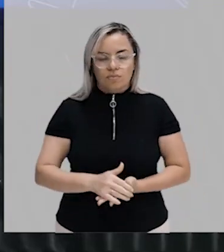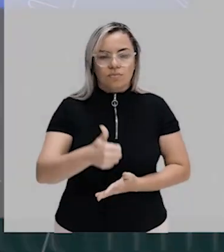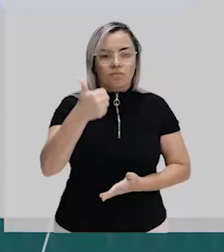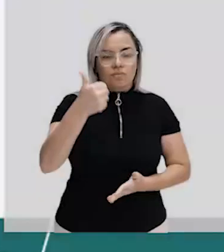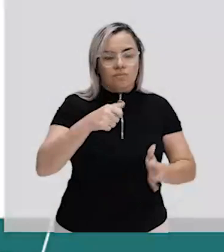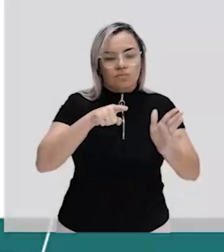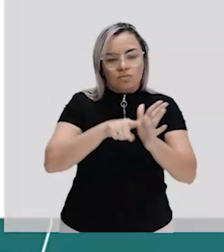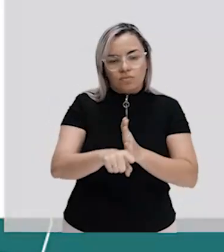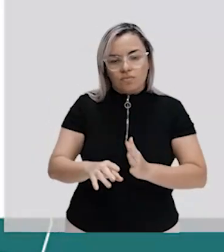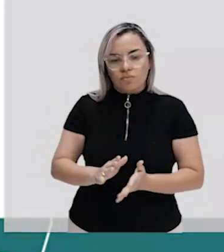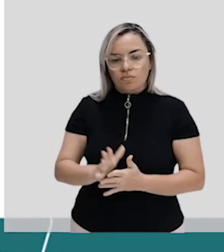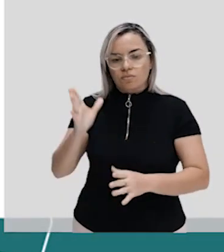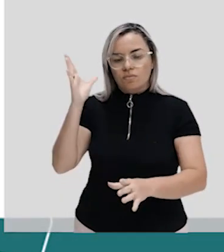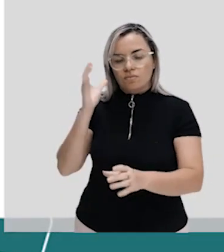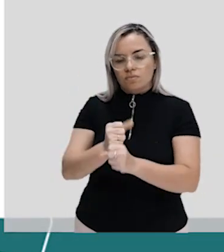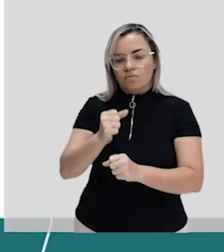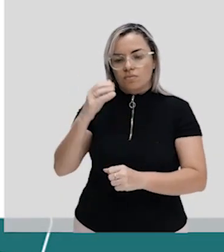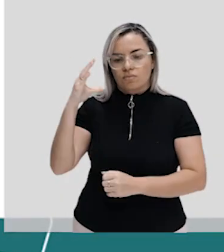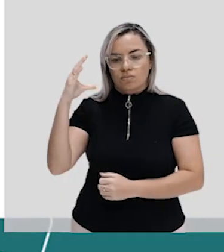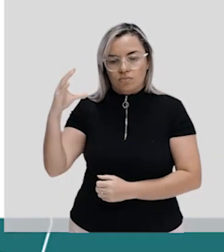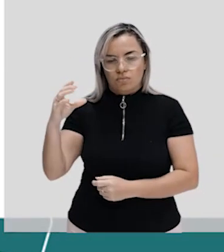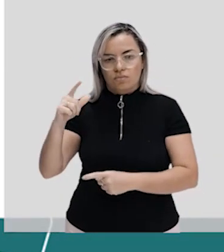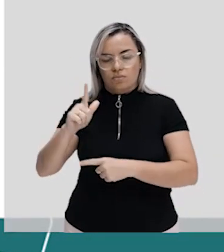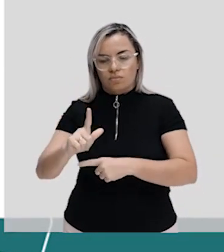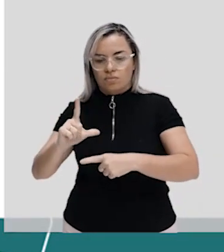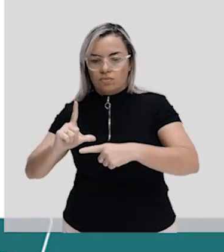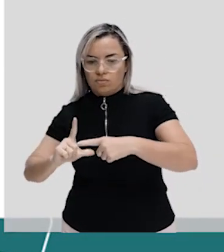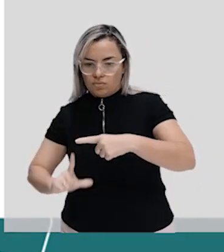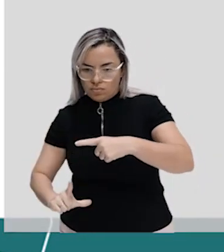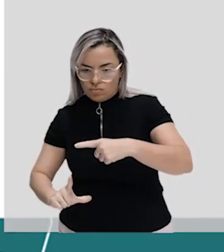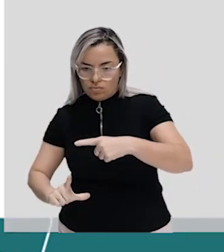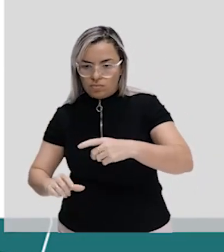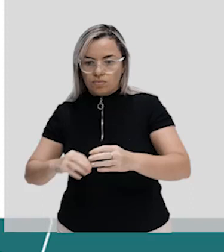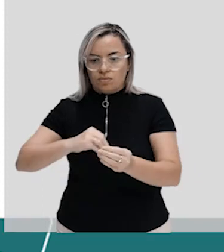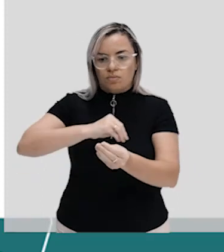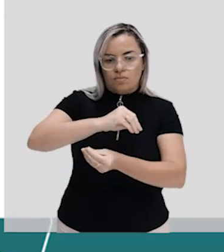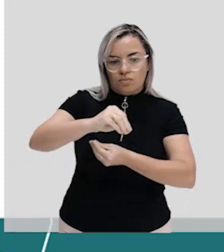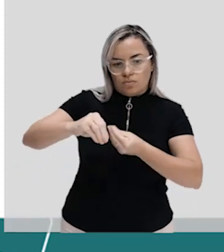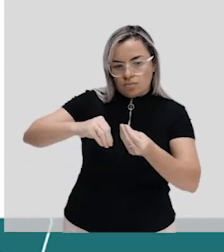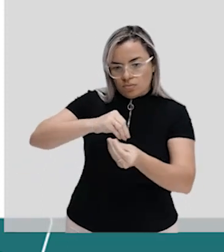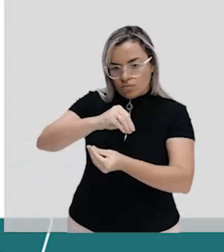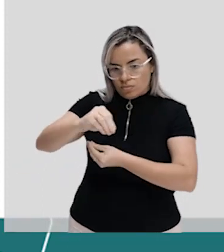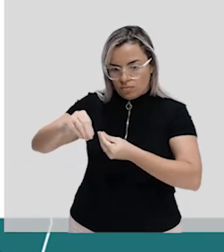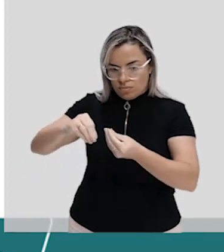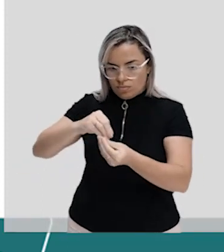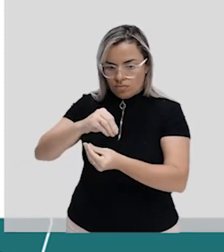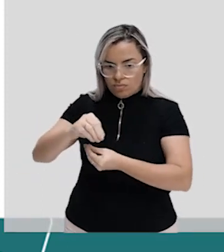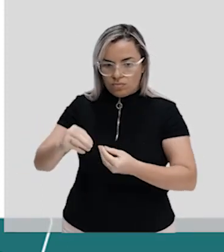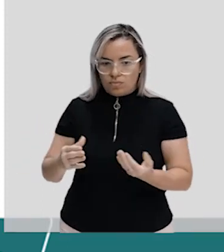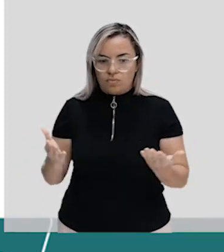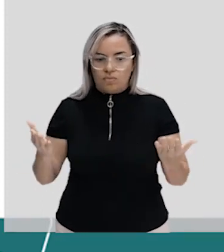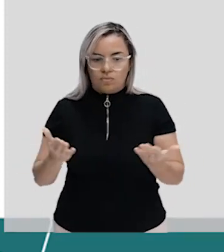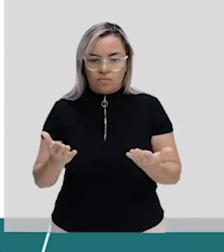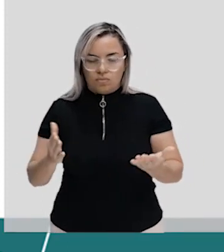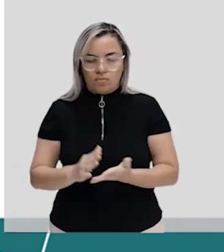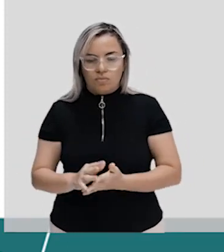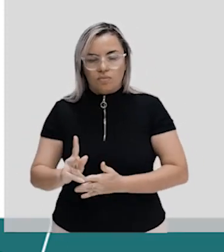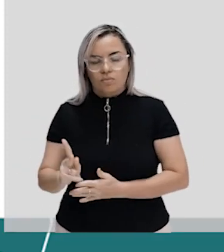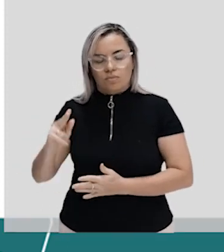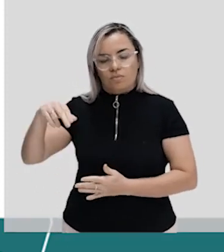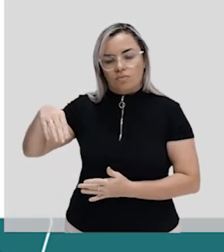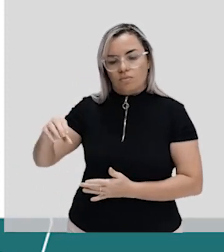questão, calcule a concentração em grama por litro de uma solução de nitrato de